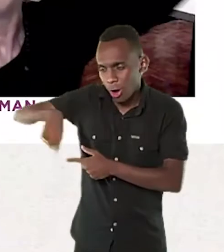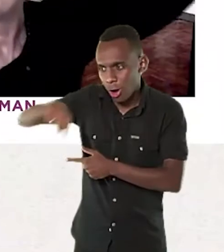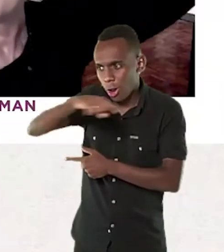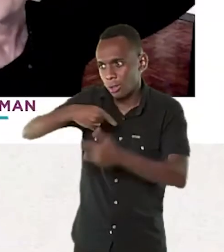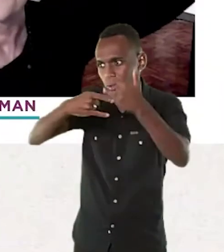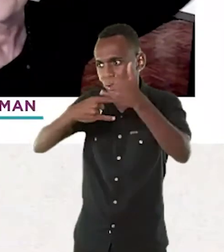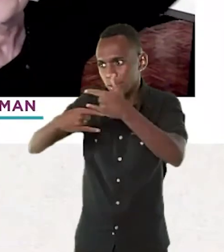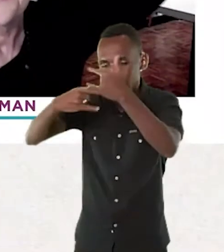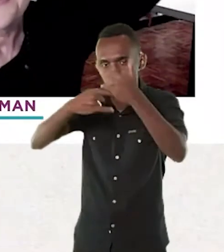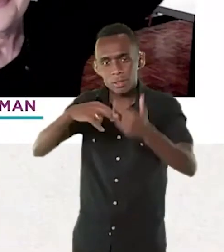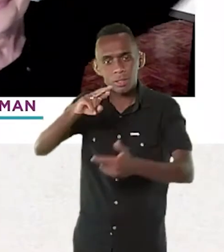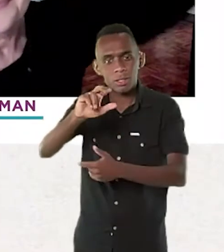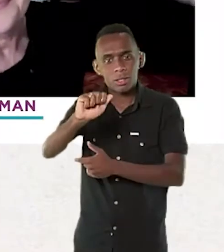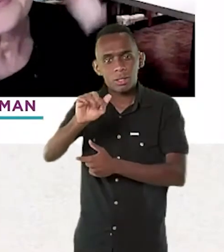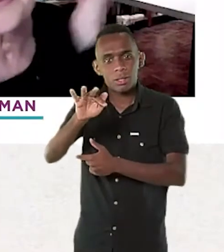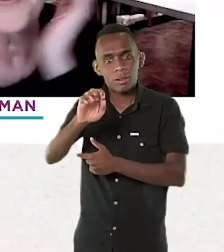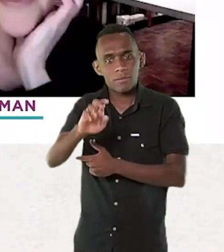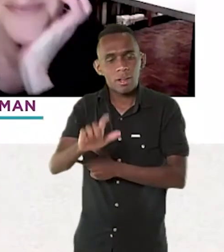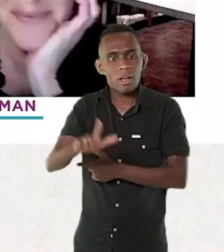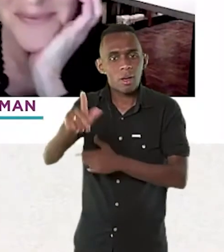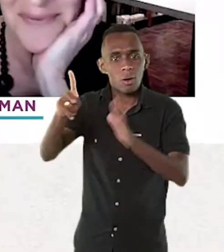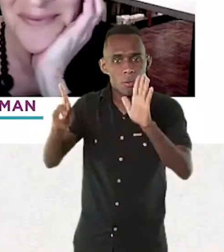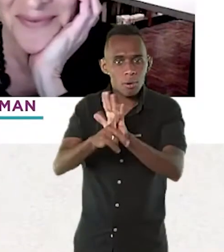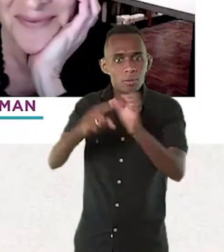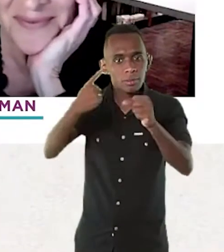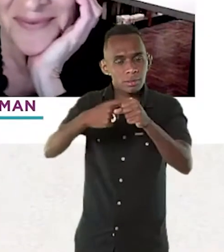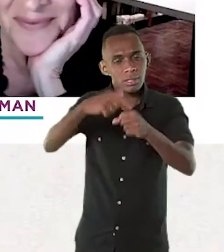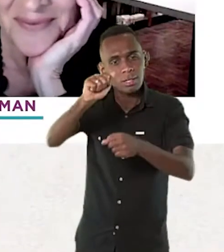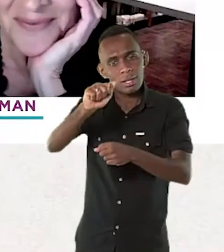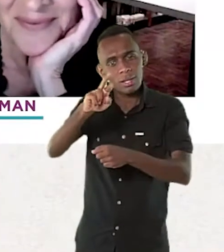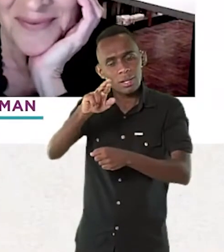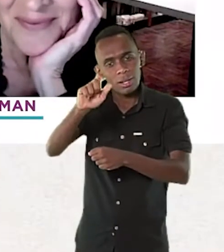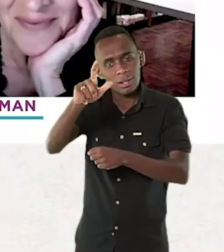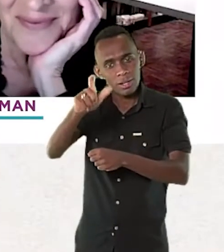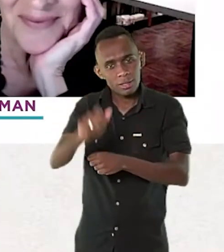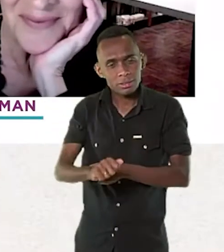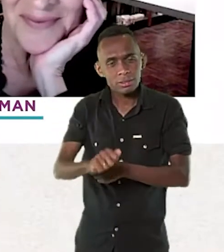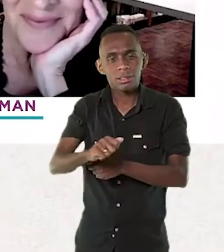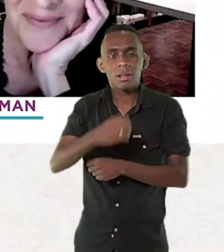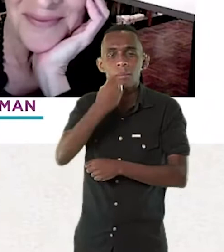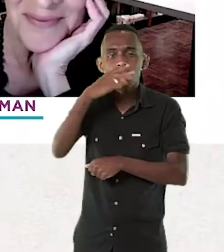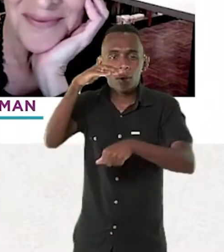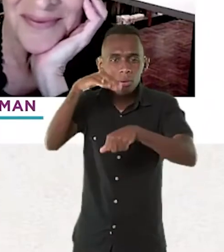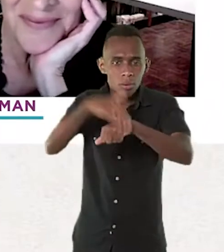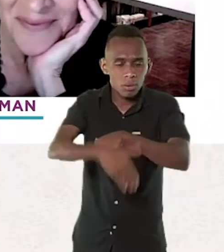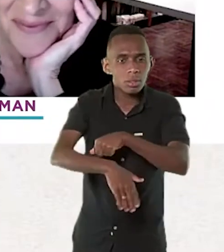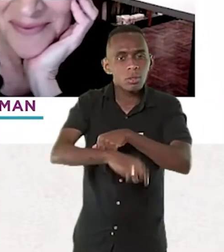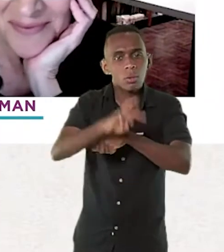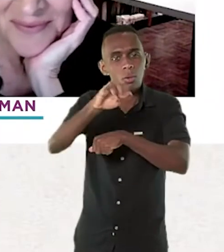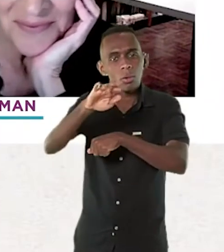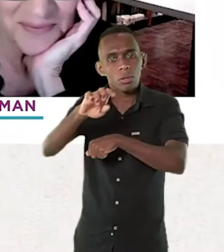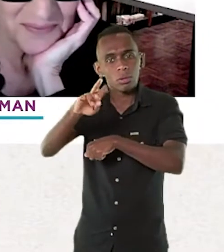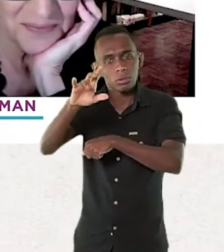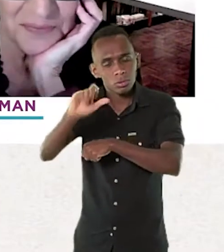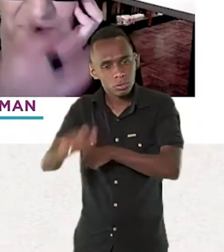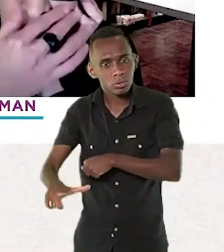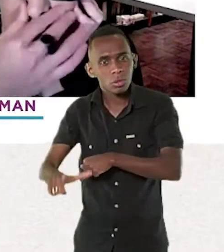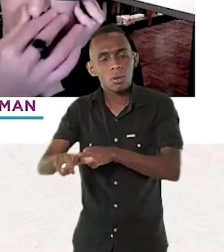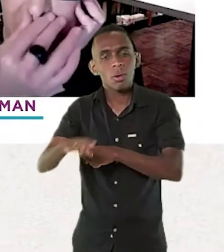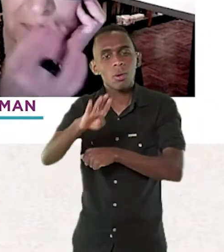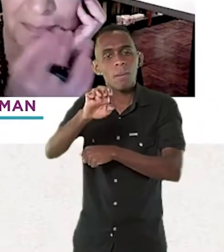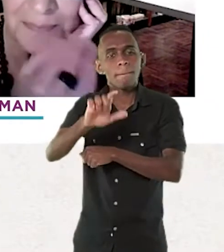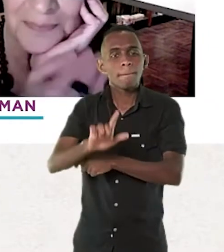Querido Rafael Noli, lá de Araxá, Olavo Machado Júnior, boa noite, Wilson Pessoa, Bel Lures,